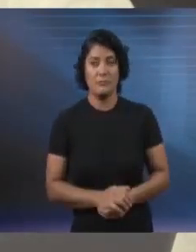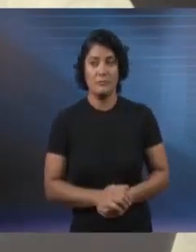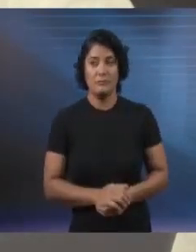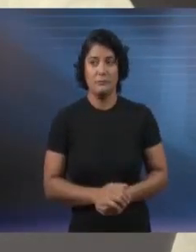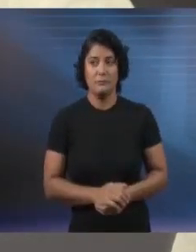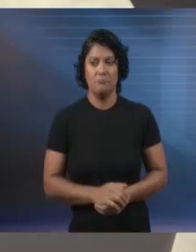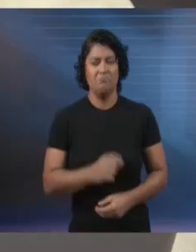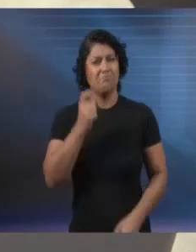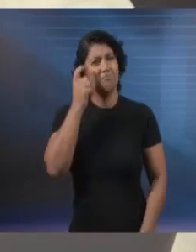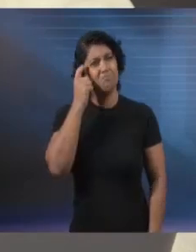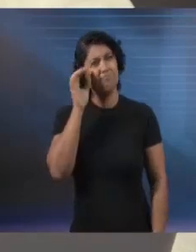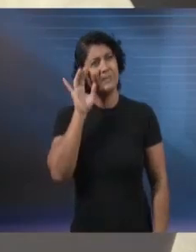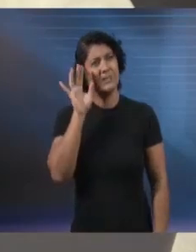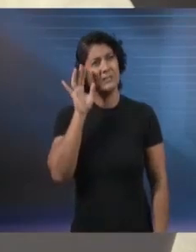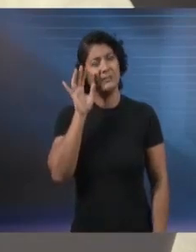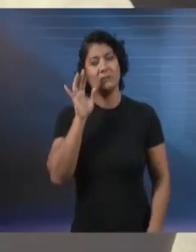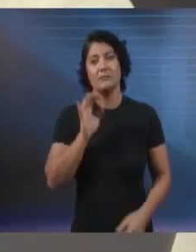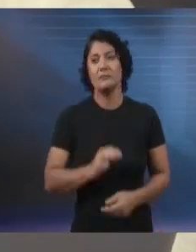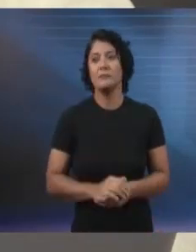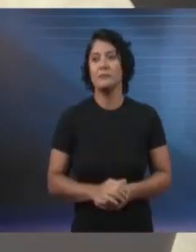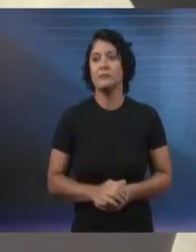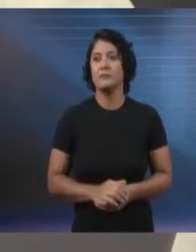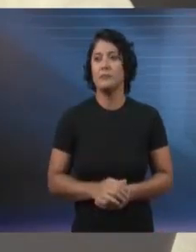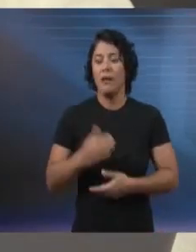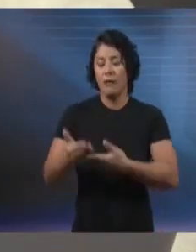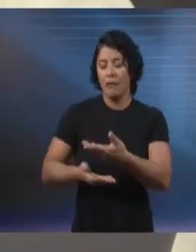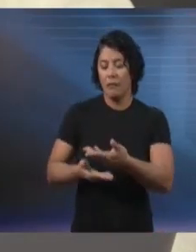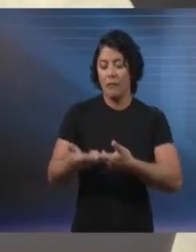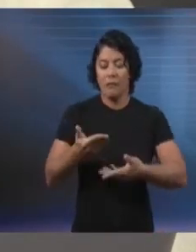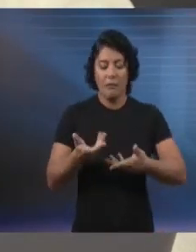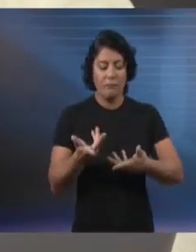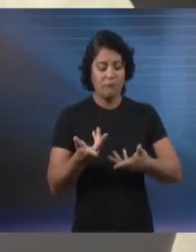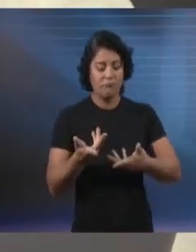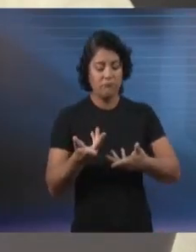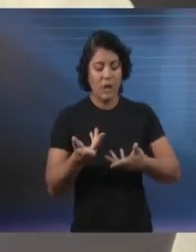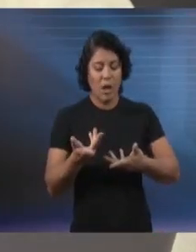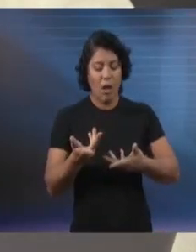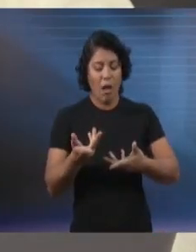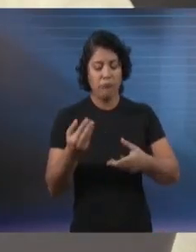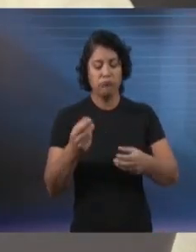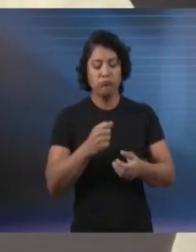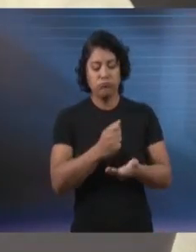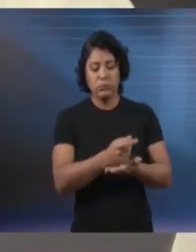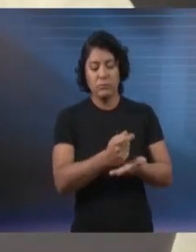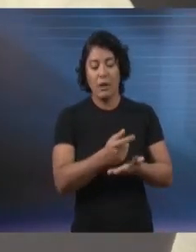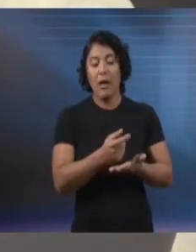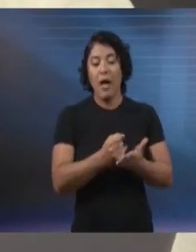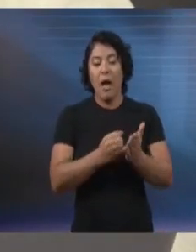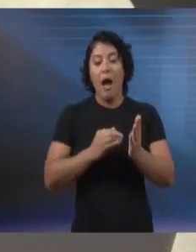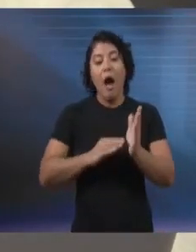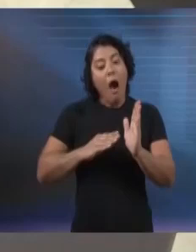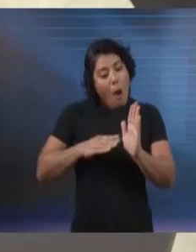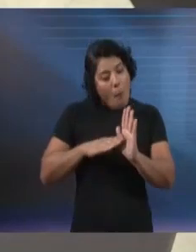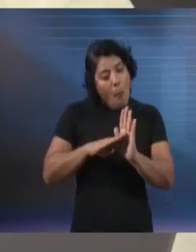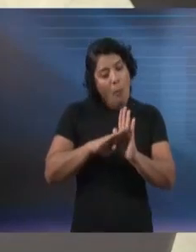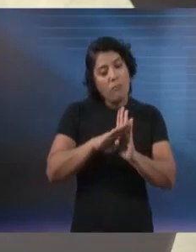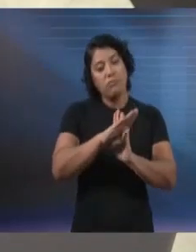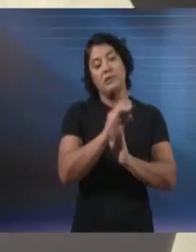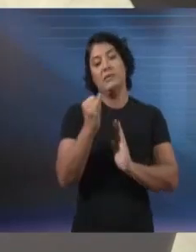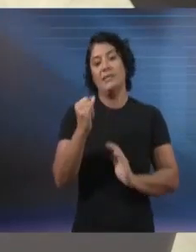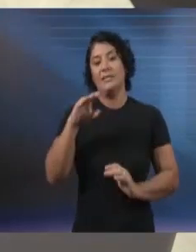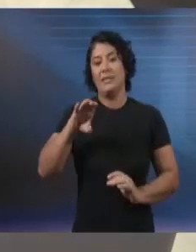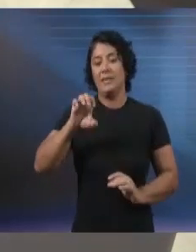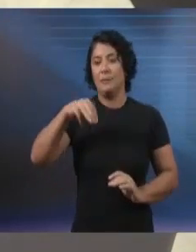não pense em melhorar a relação das contas públicas apenas aumentando o ICMS, que, às vezes, quando o